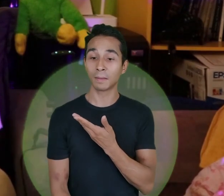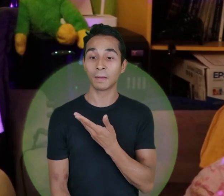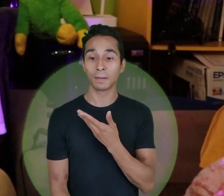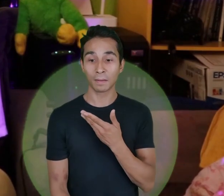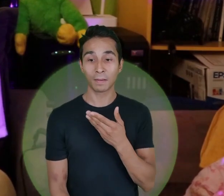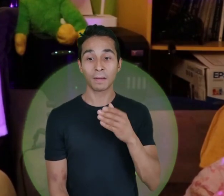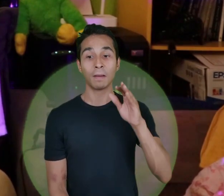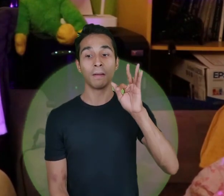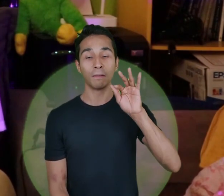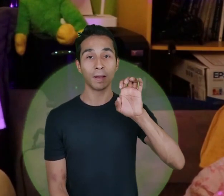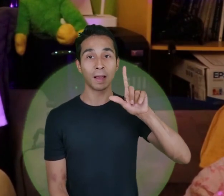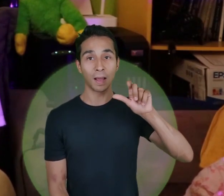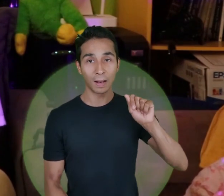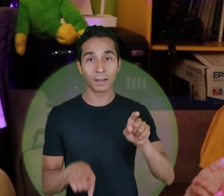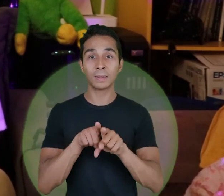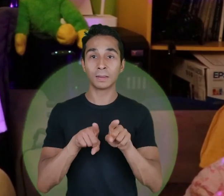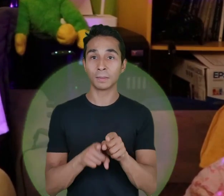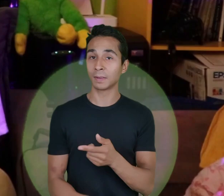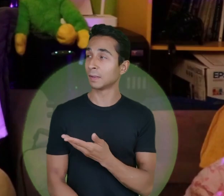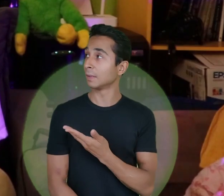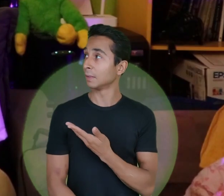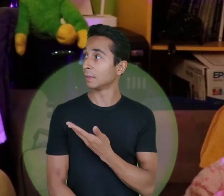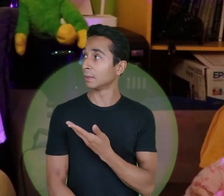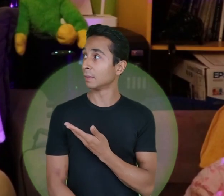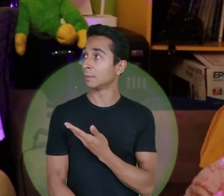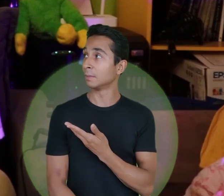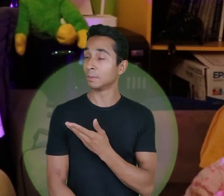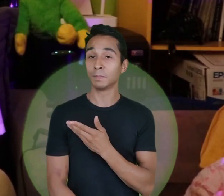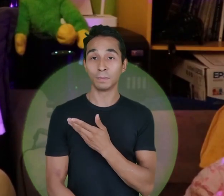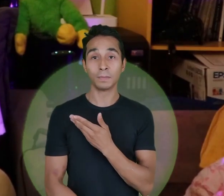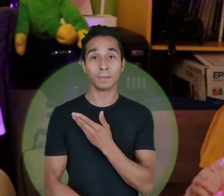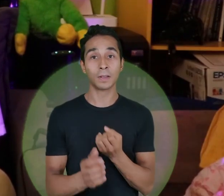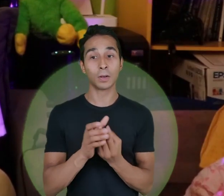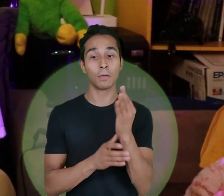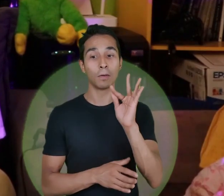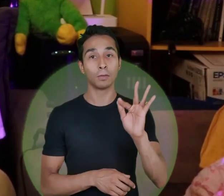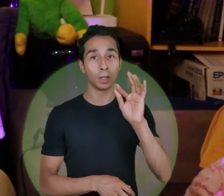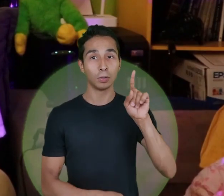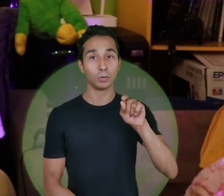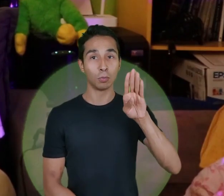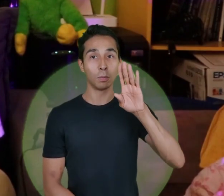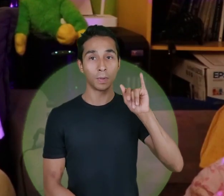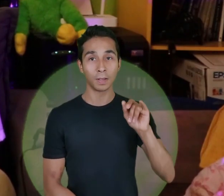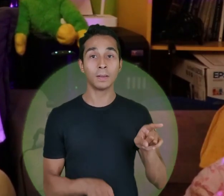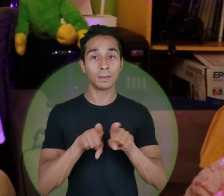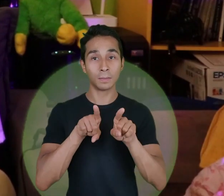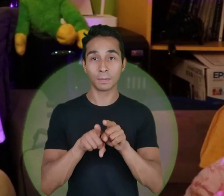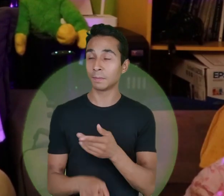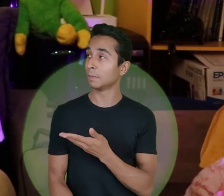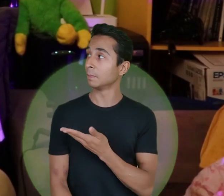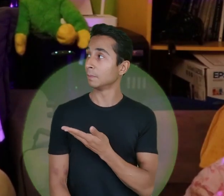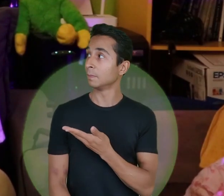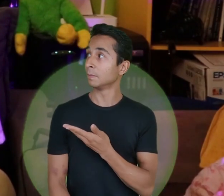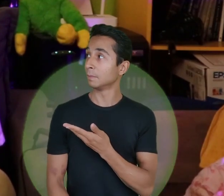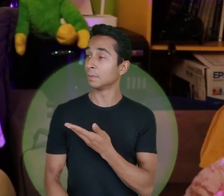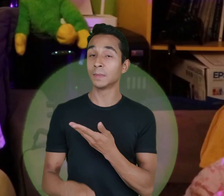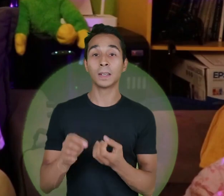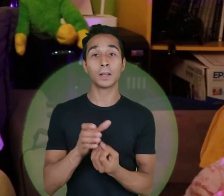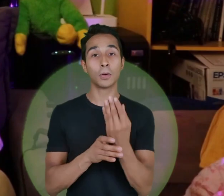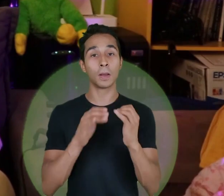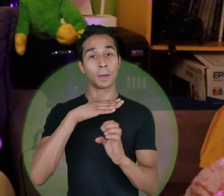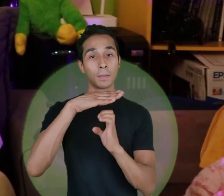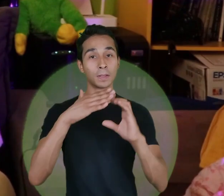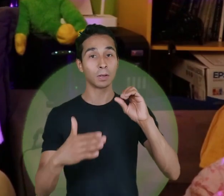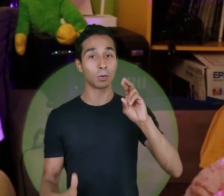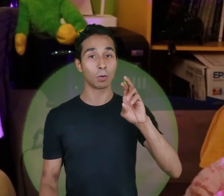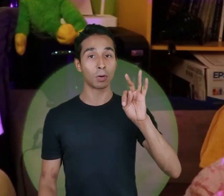Faela Maia, né, do YouTube, José Vicente, que é reitor e fundador da Faculdade Zumbi dos Palmares, Ignaldo Cortez, que fundou a Cortez